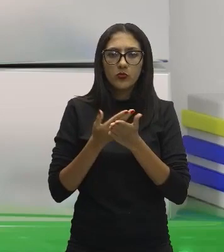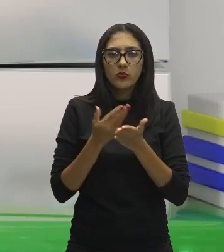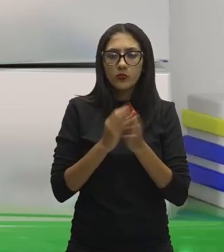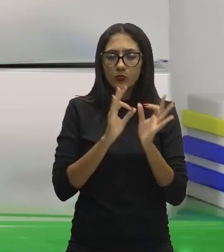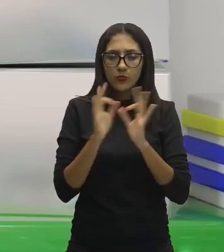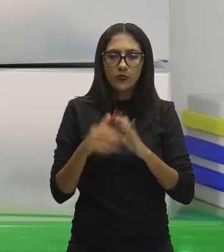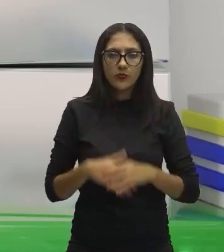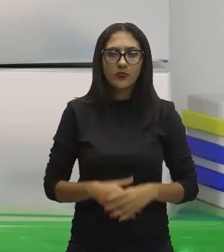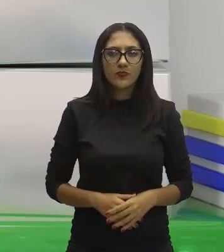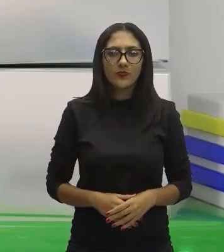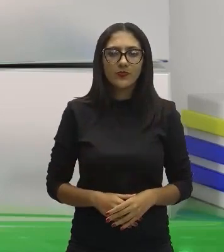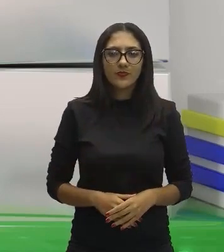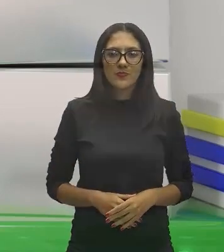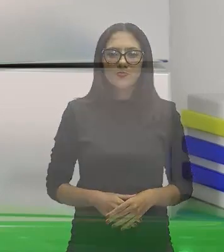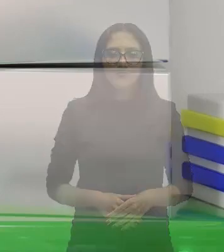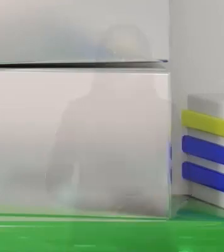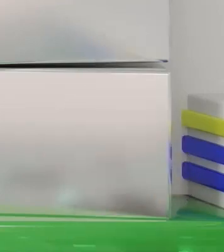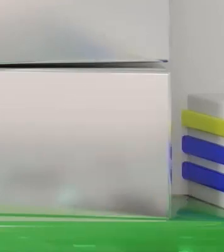a aula.